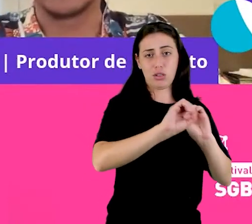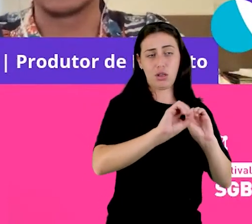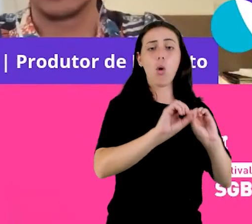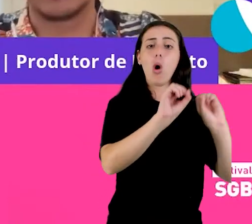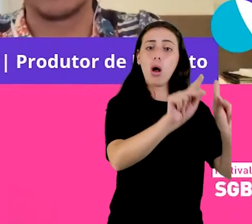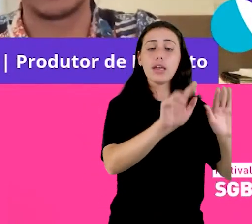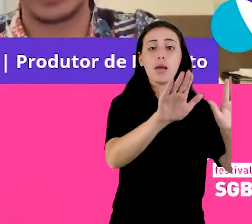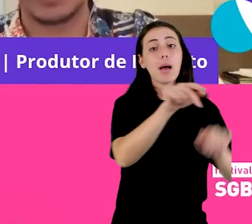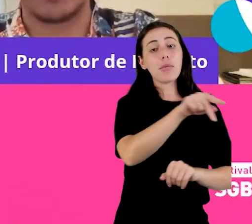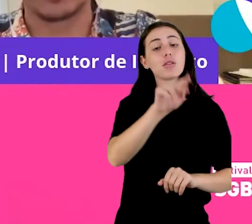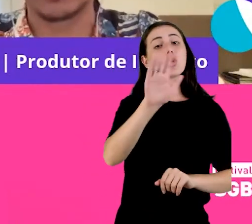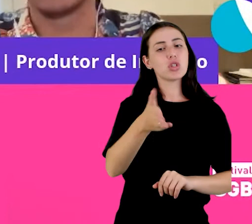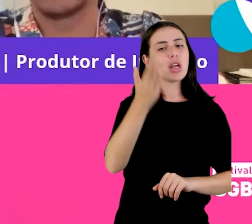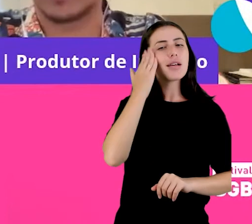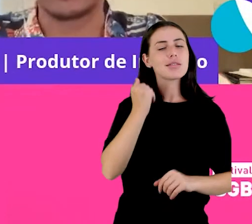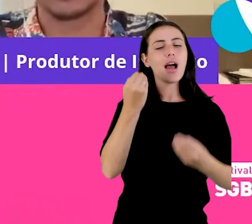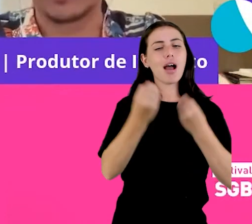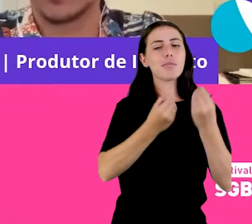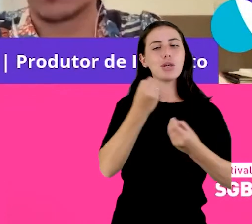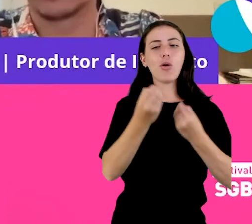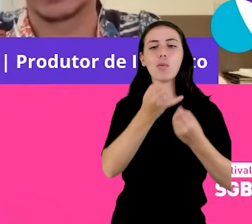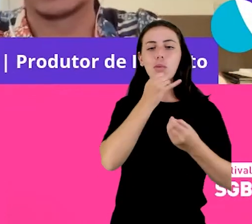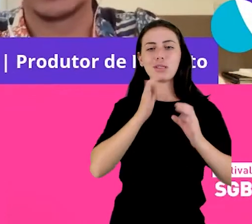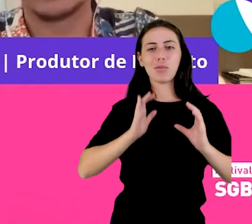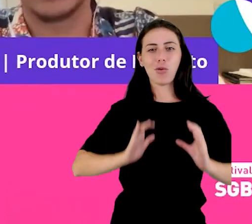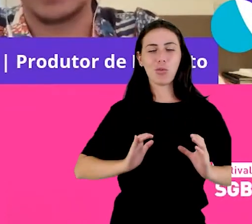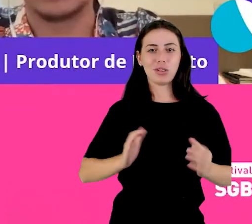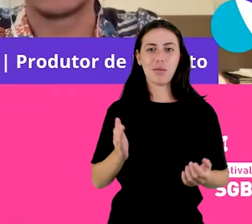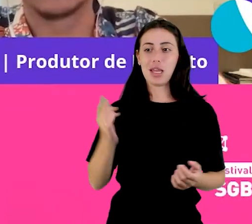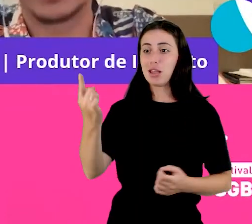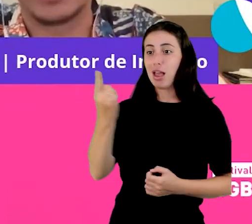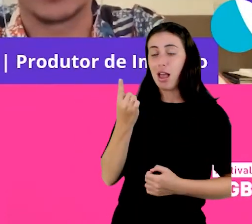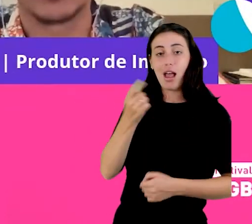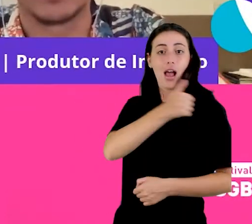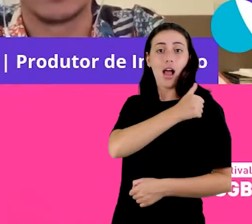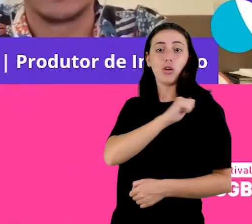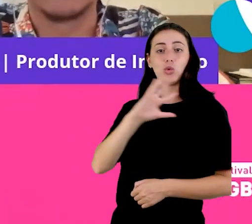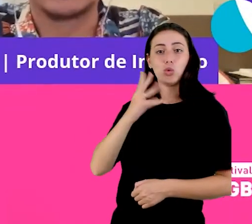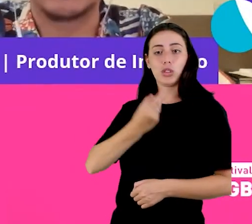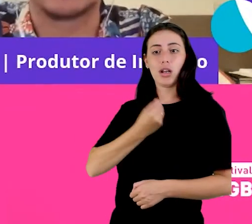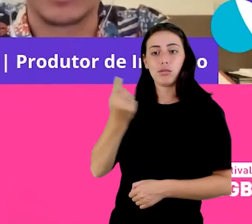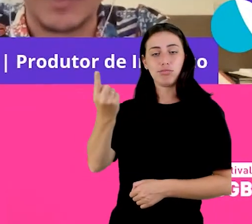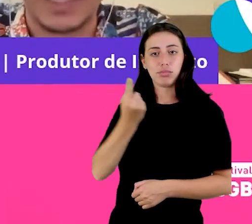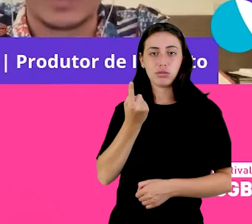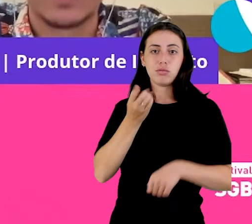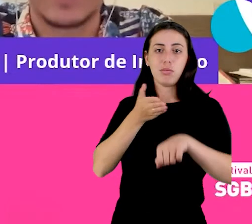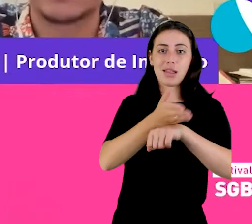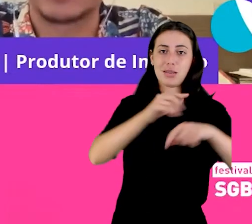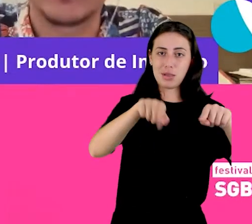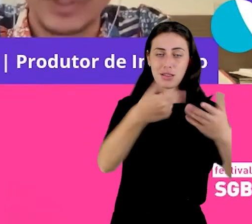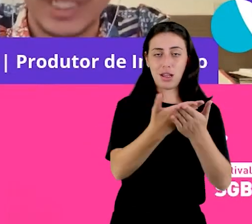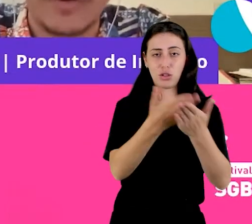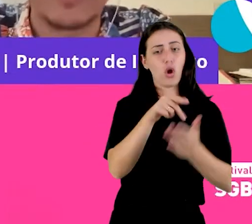um professor ou uma professora ali na ponta, quando um aluno trans surge ali na sua turma, vai saber acolher de outra maneira,